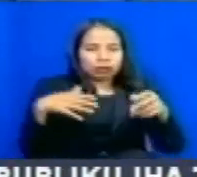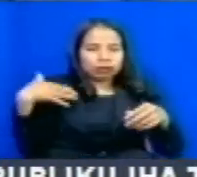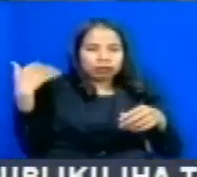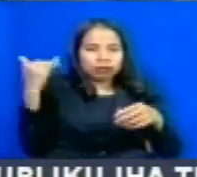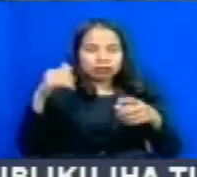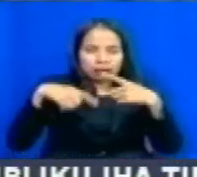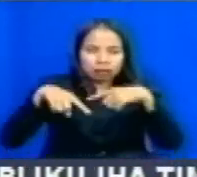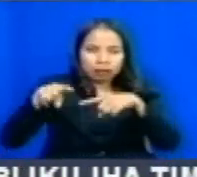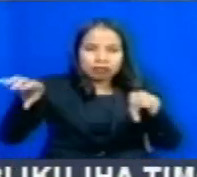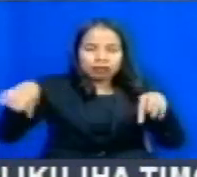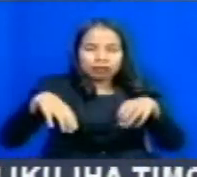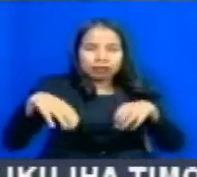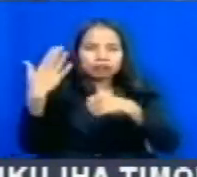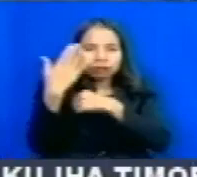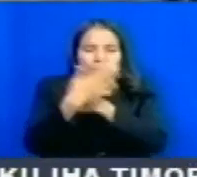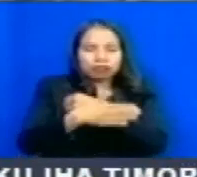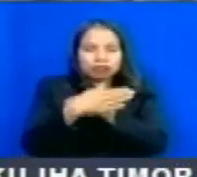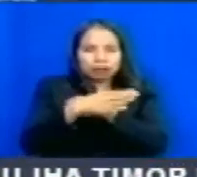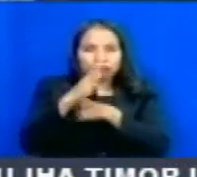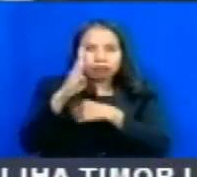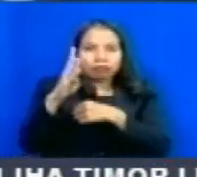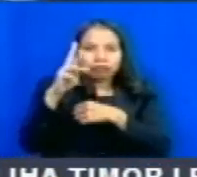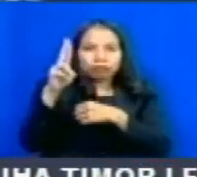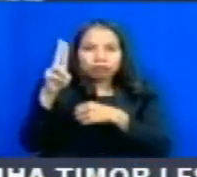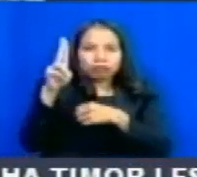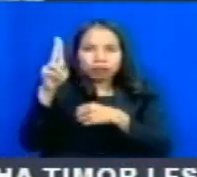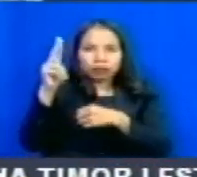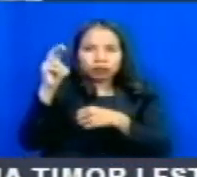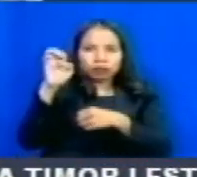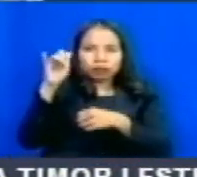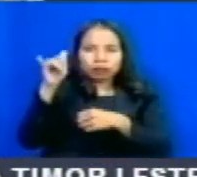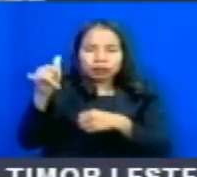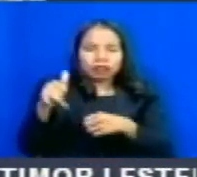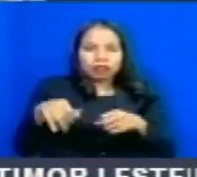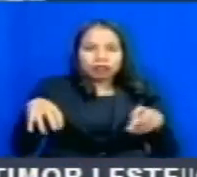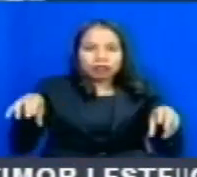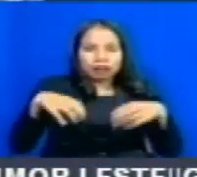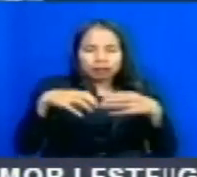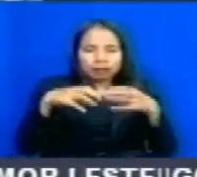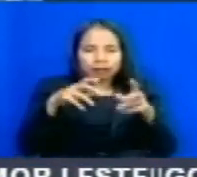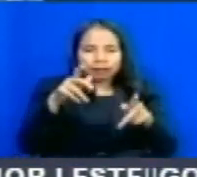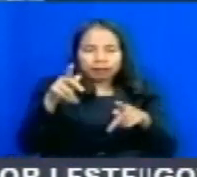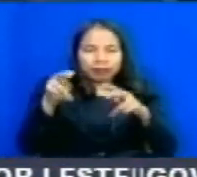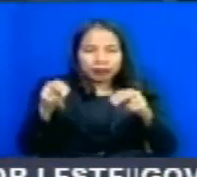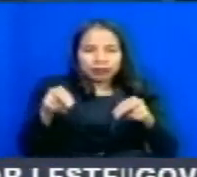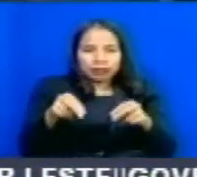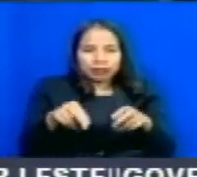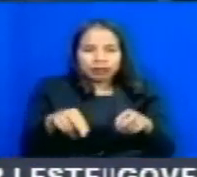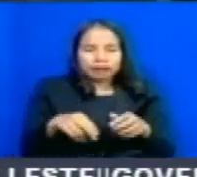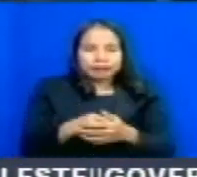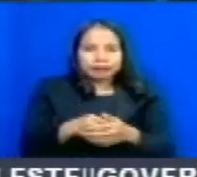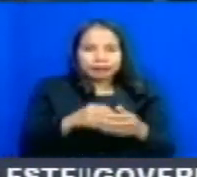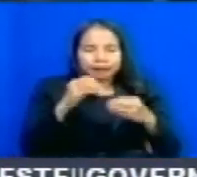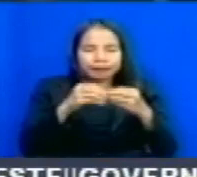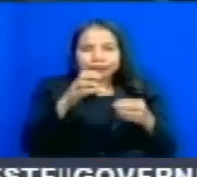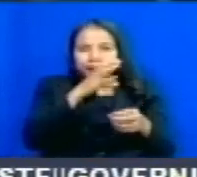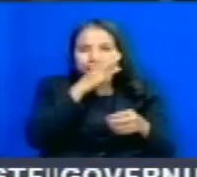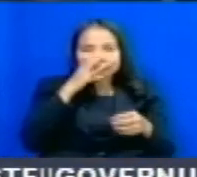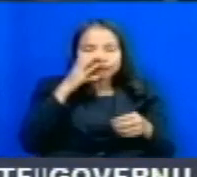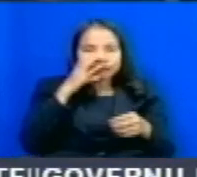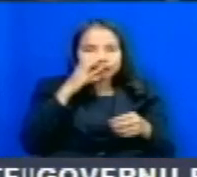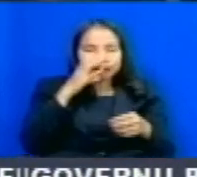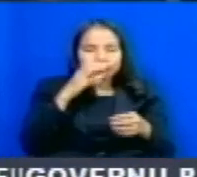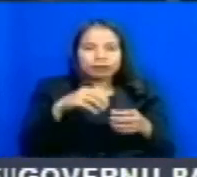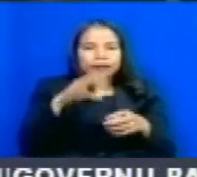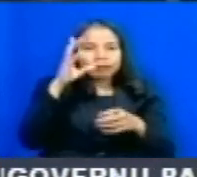ba serviço iha Brunei Darussalam. Setor nebe precisa trabalhador Timoruan handesang, área agricultura,